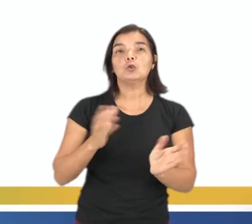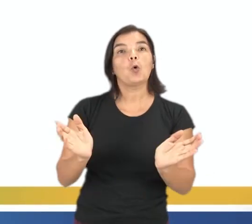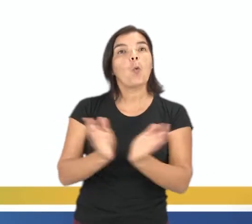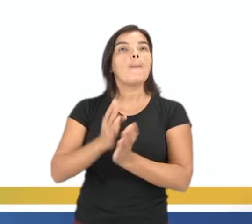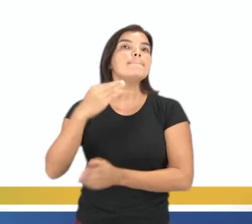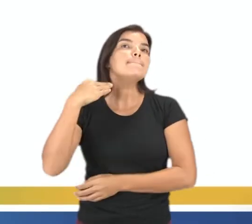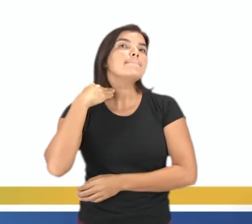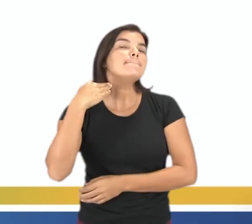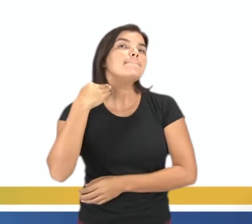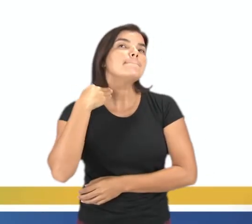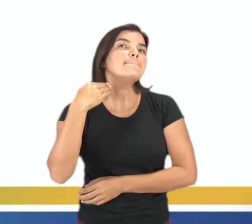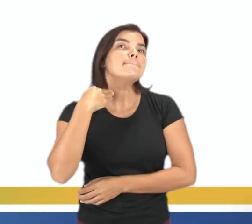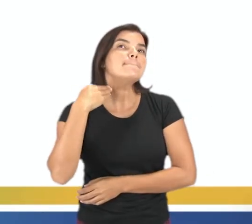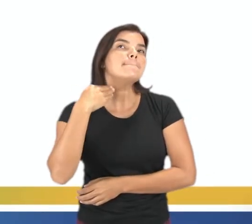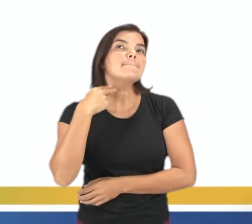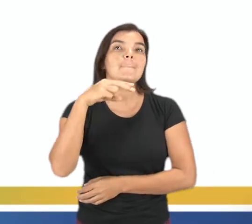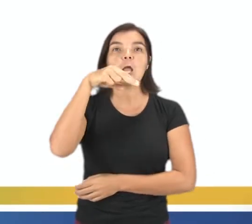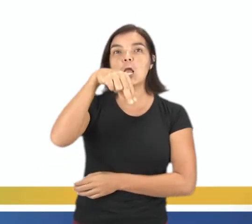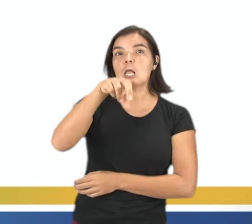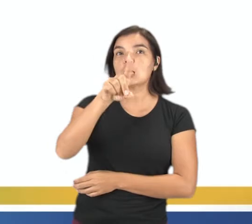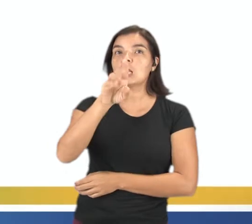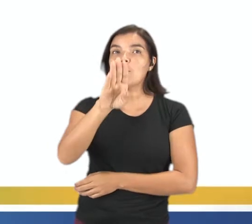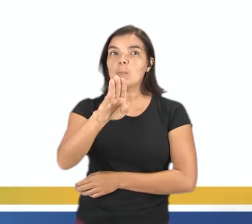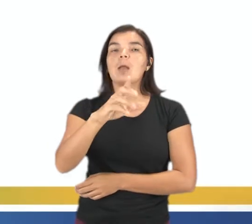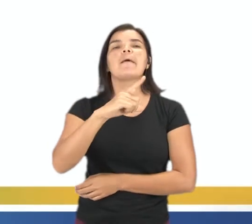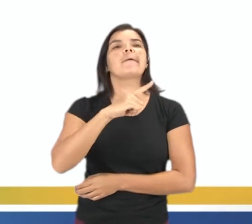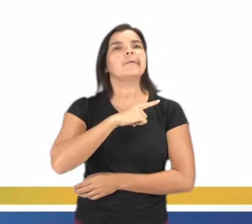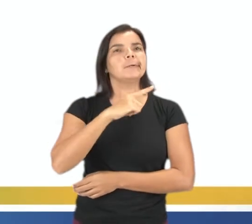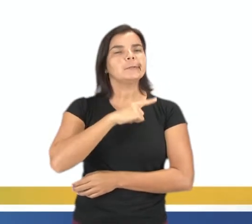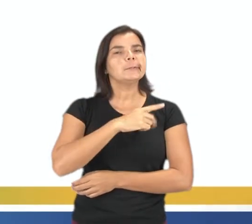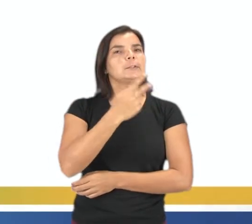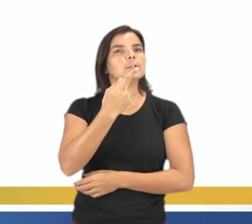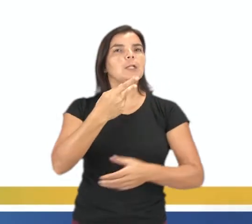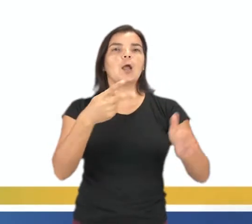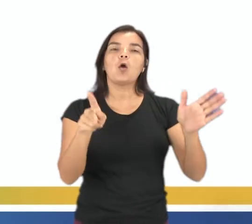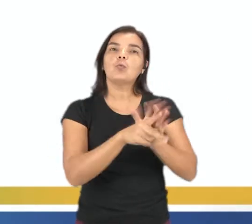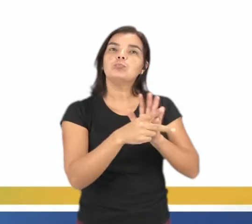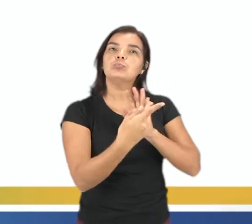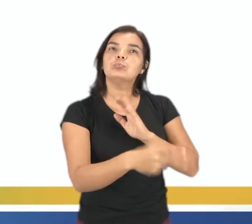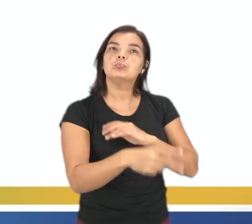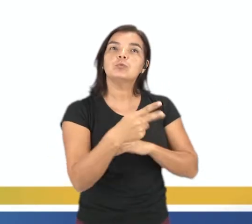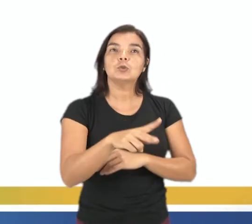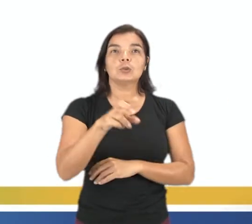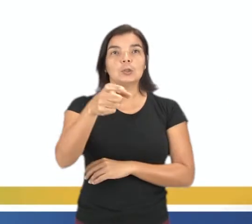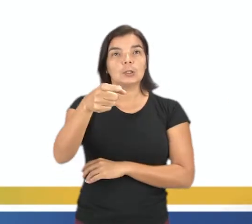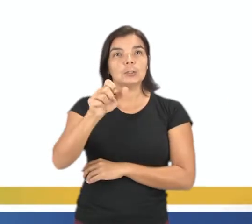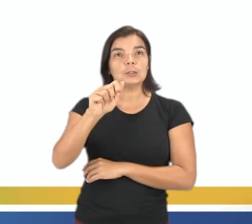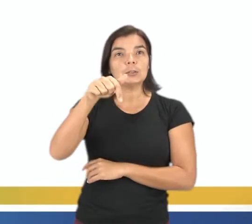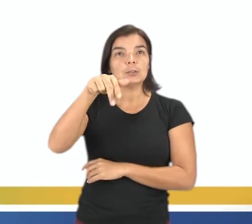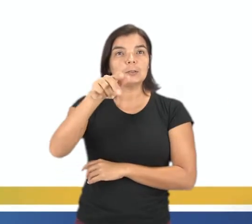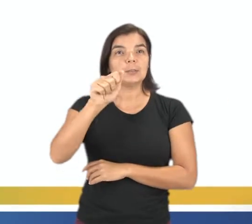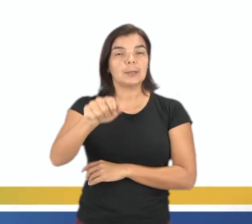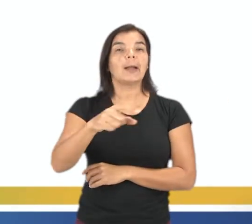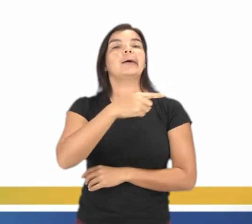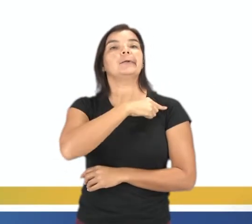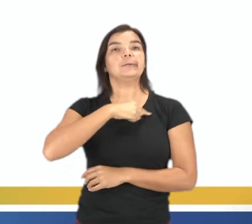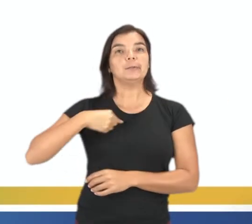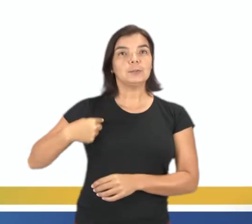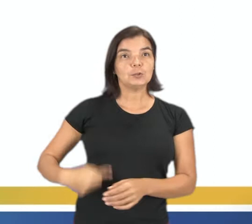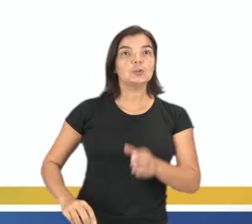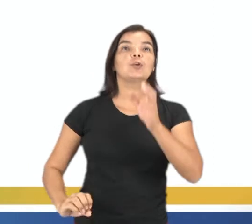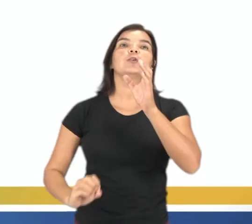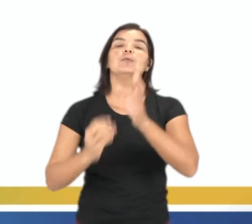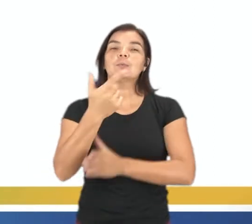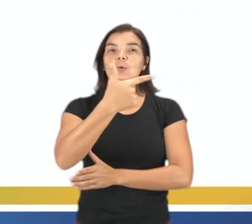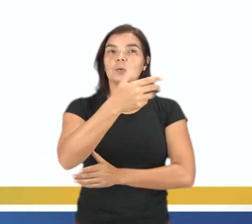banco chamado NDB. Atualmente eles mantêm esse banco em Xangai, na China, e foi